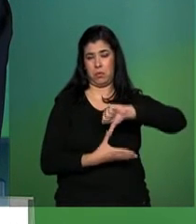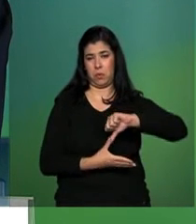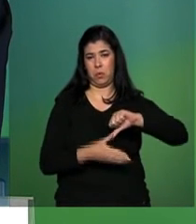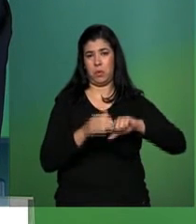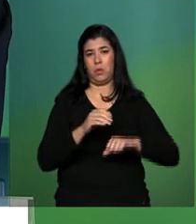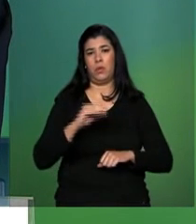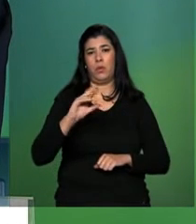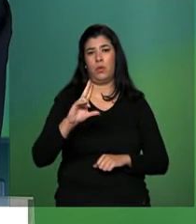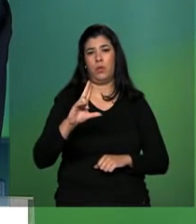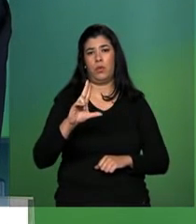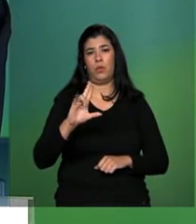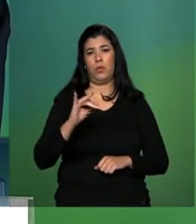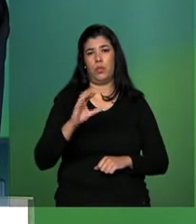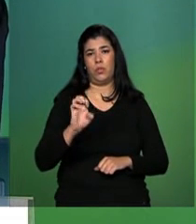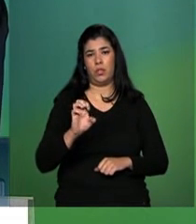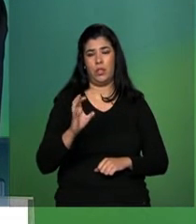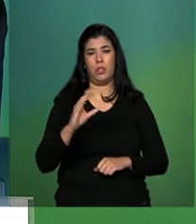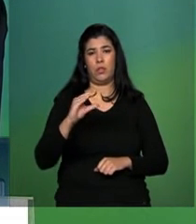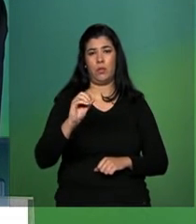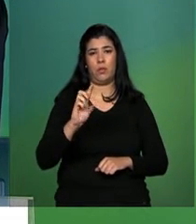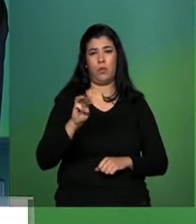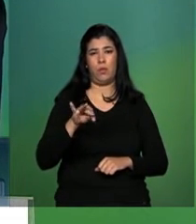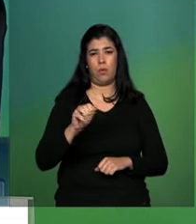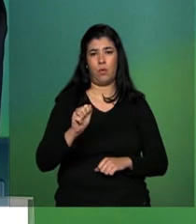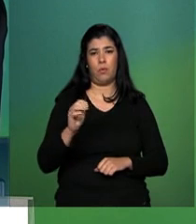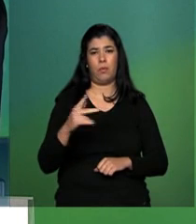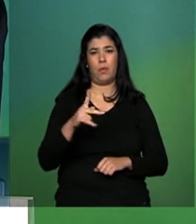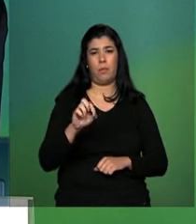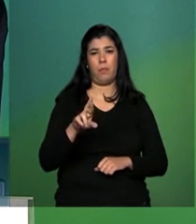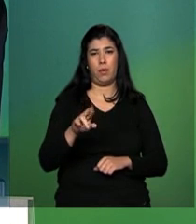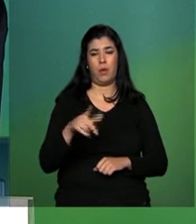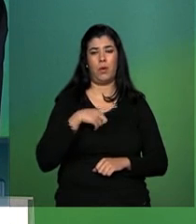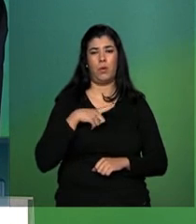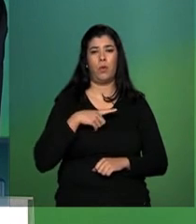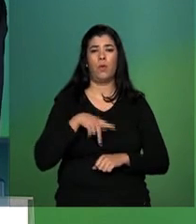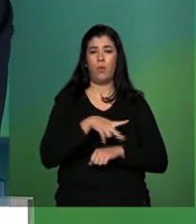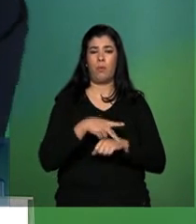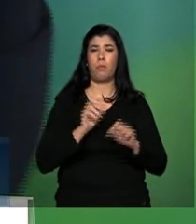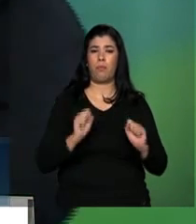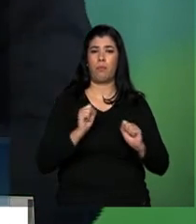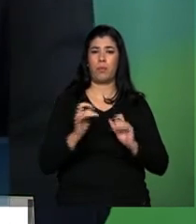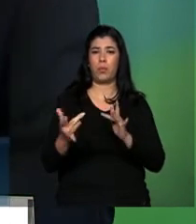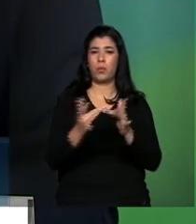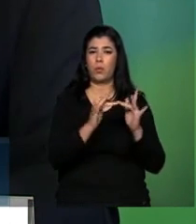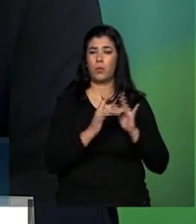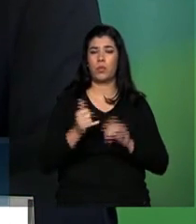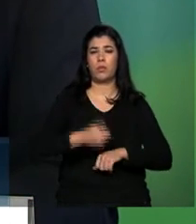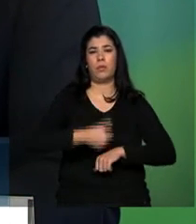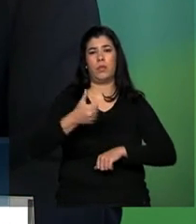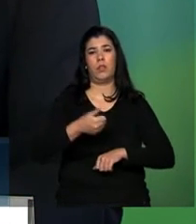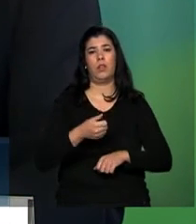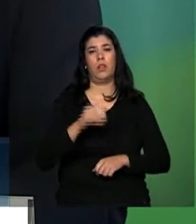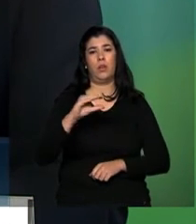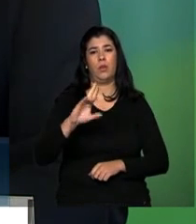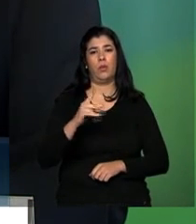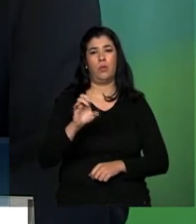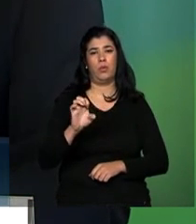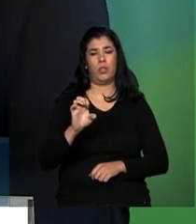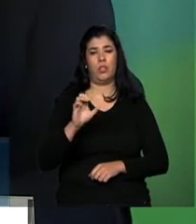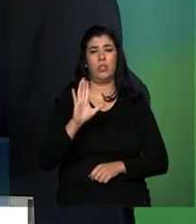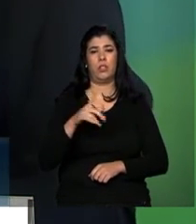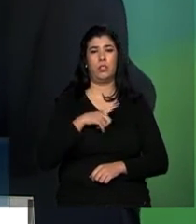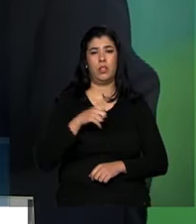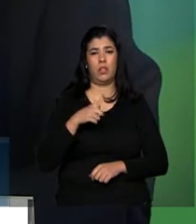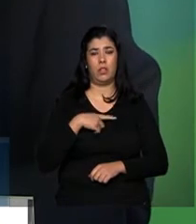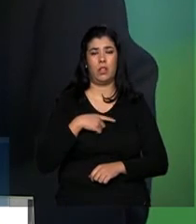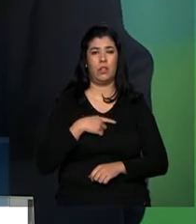Chile, Colômbia e Peru, o Brasil pode ampliar muito a sua corrente de comércio. Com o Chile já é alíquota zero, já